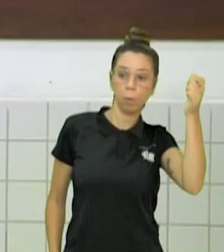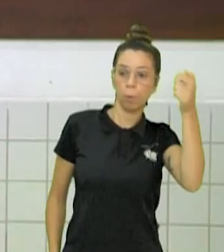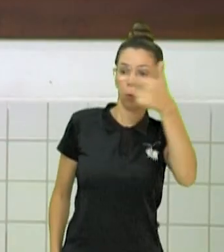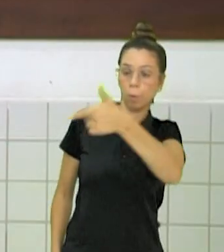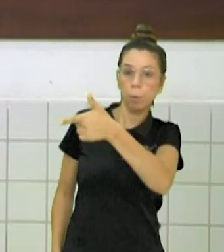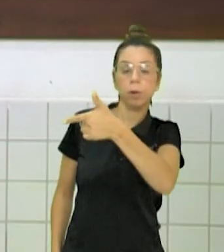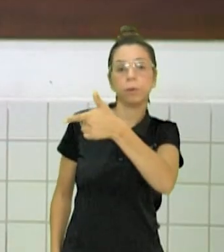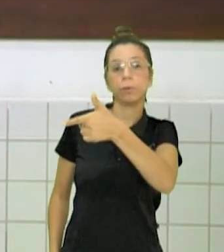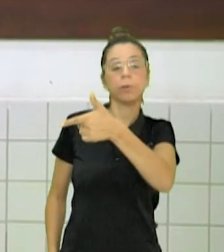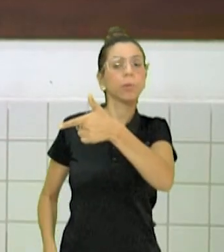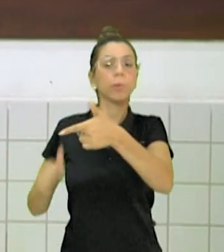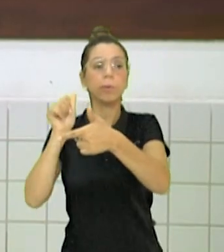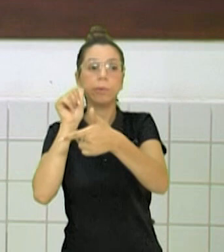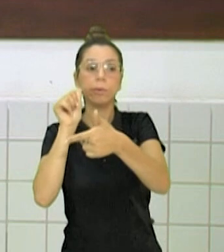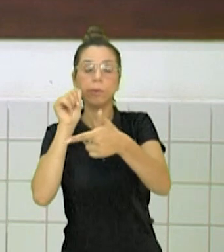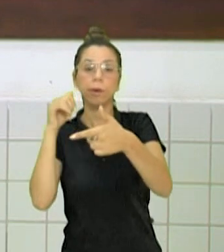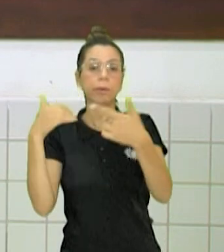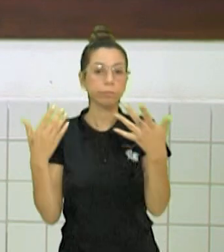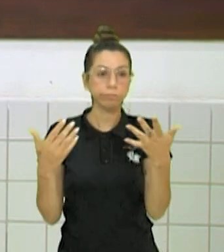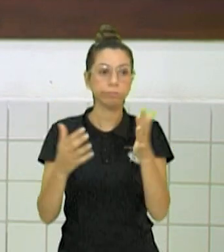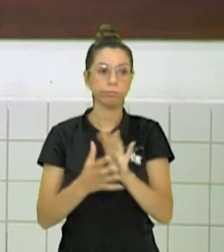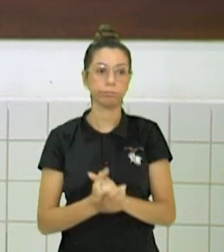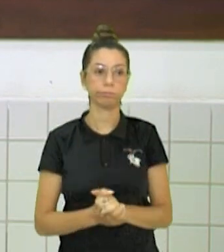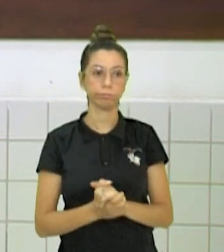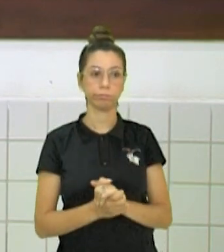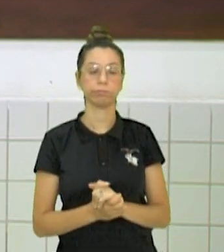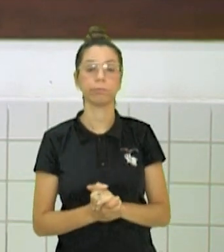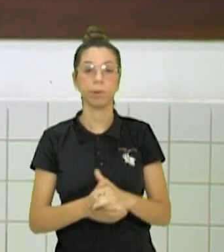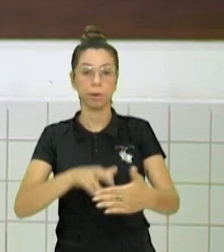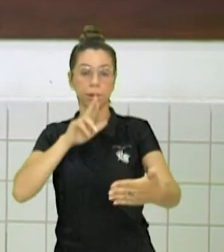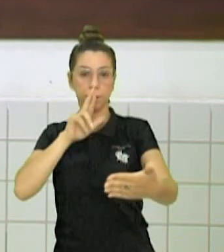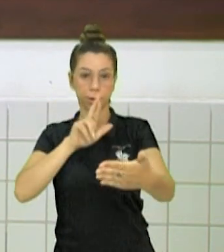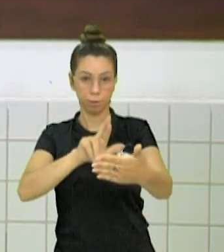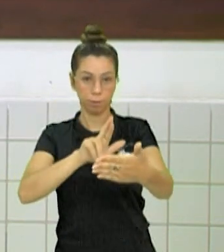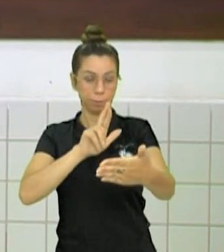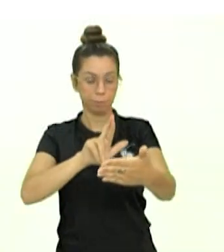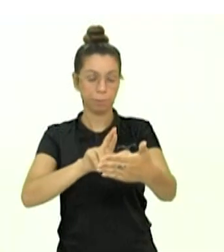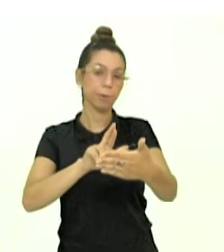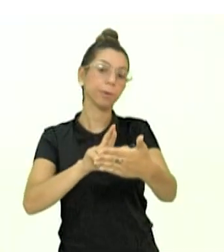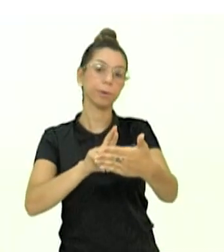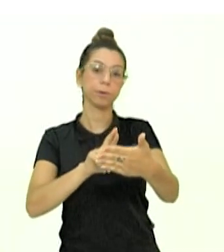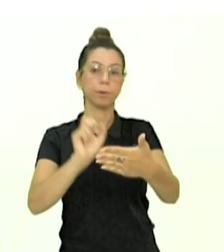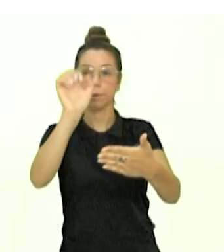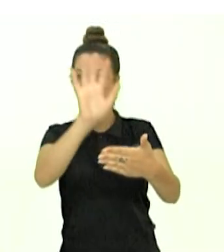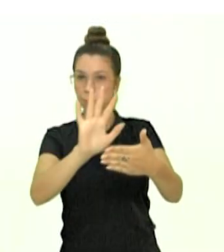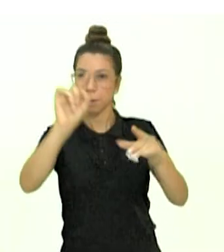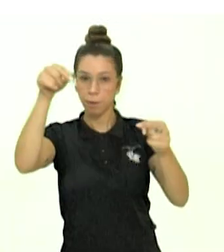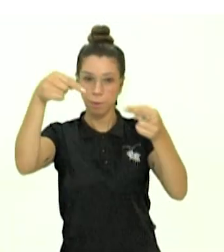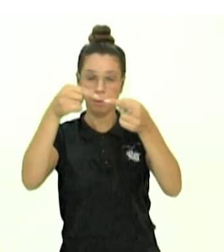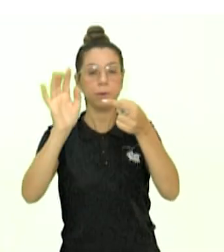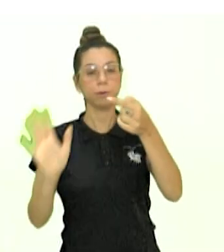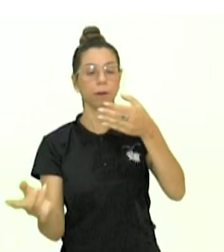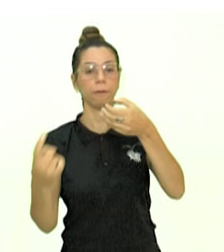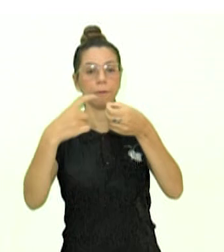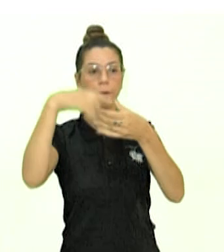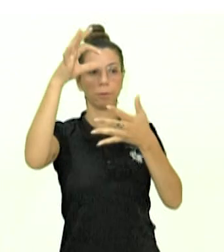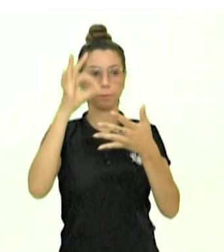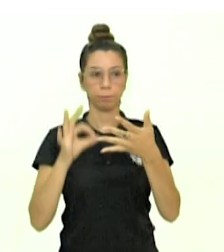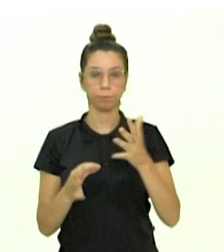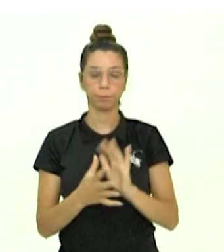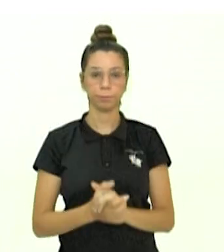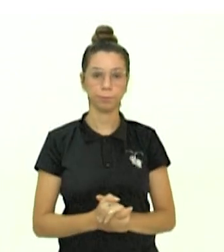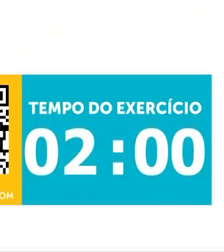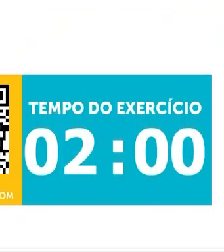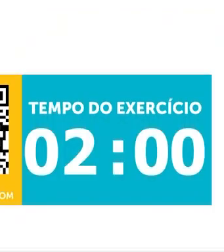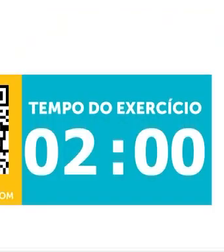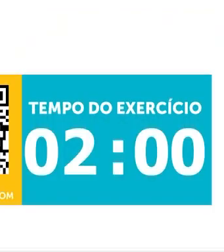aqui perguntinhas usando o comparativo, tá bom? Respondam aí de acordo com a imagem e eu já volto para a gente poder corrigir.